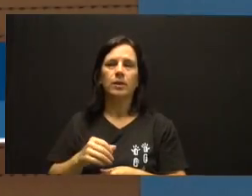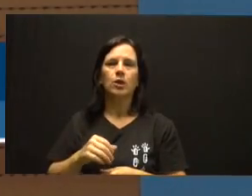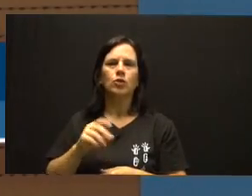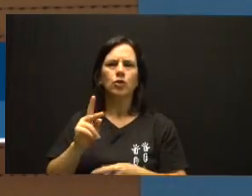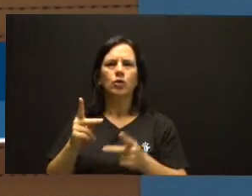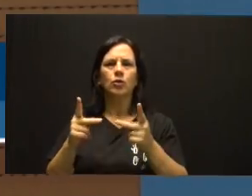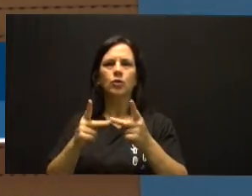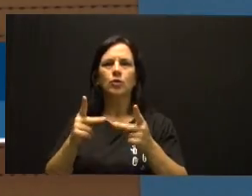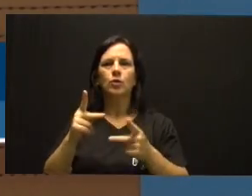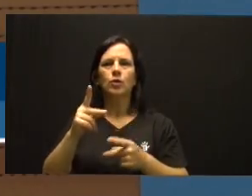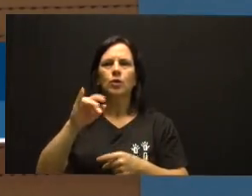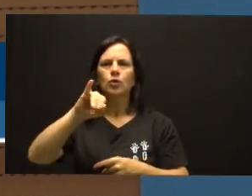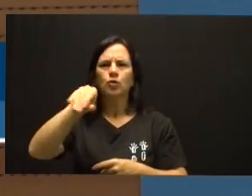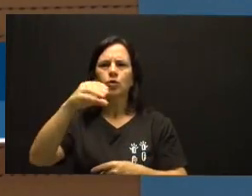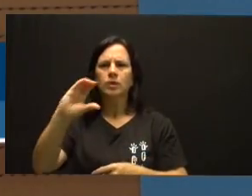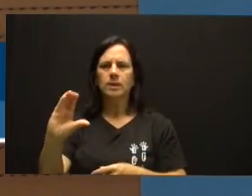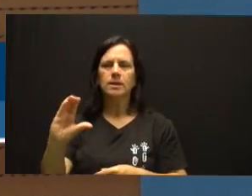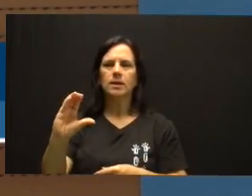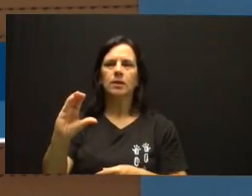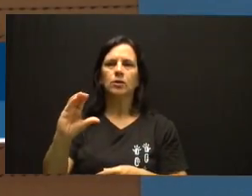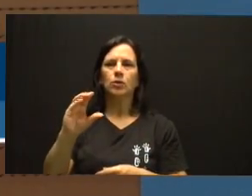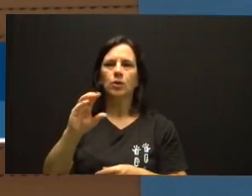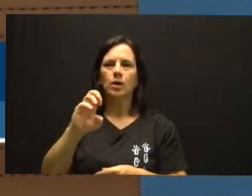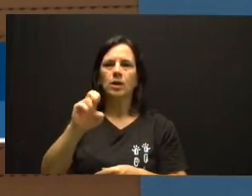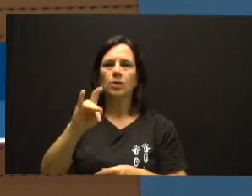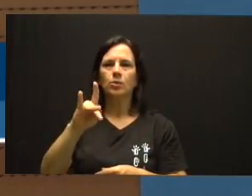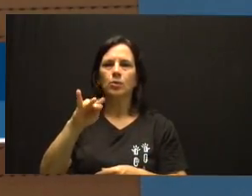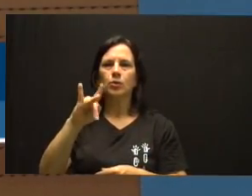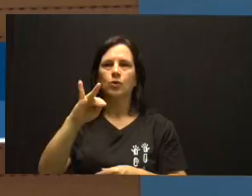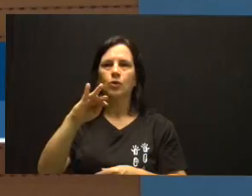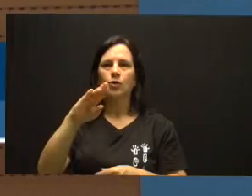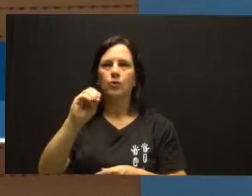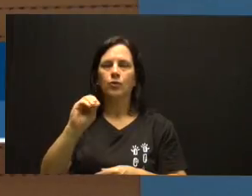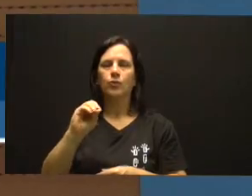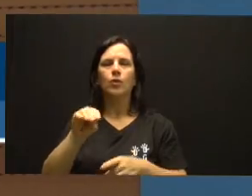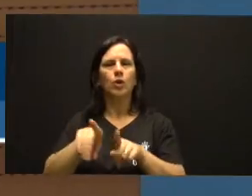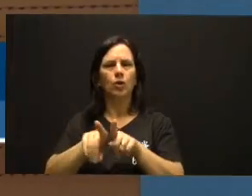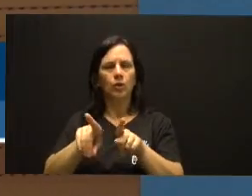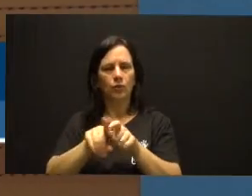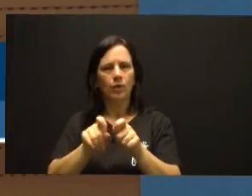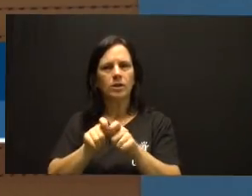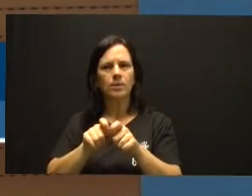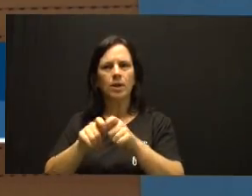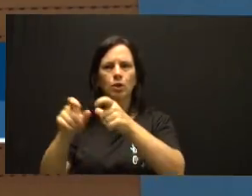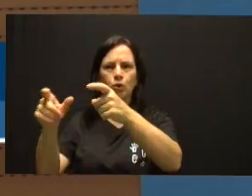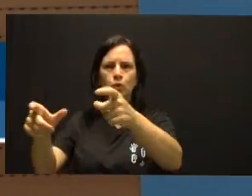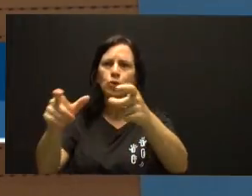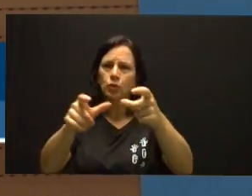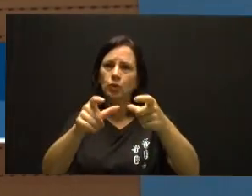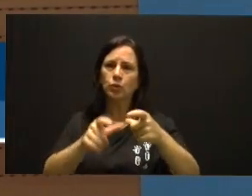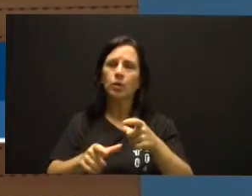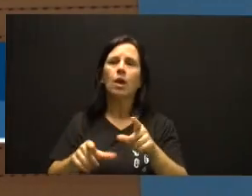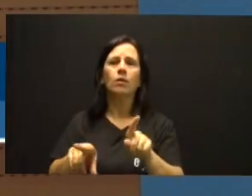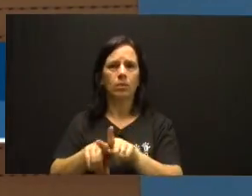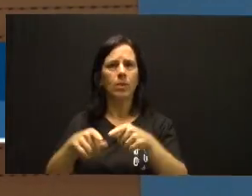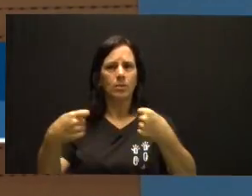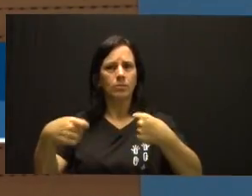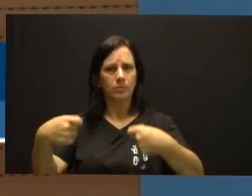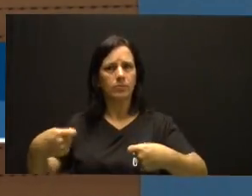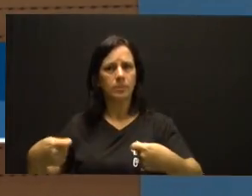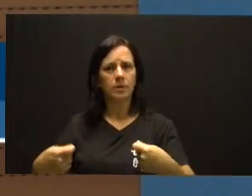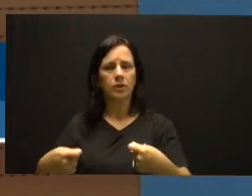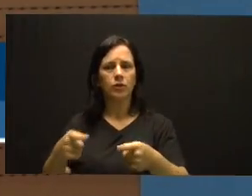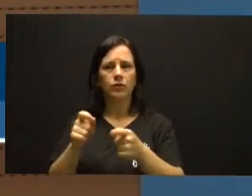centro esportivo do Casqueiro, quanto daqui de Cubatão, quanto também que se faça algo dentro das periferias. Porque não pode se esquecer das